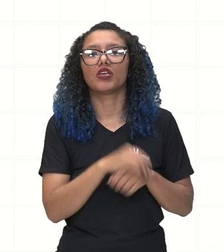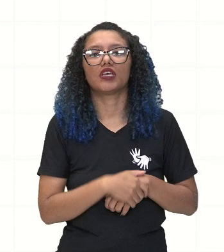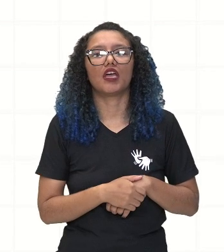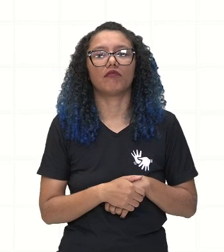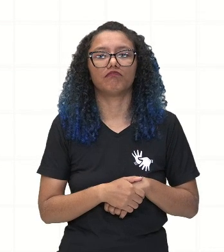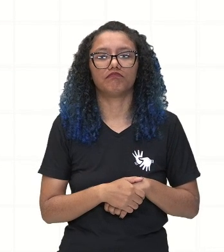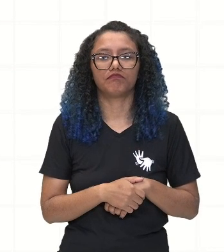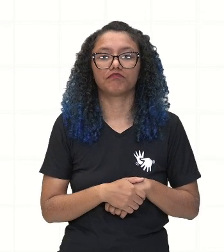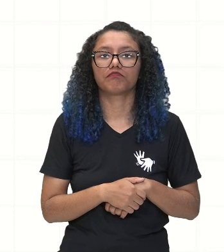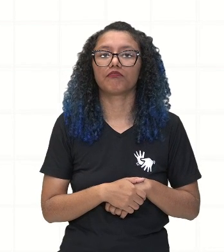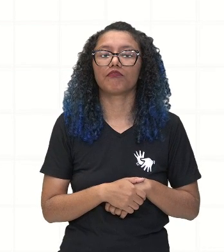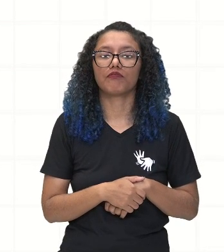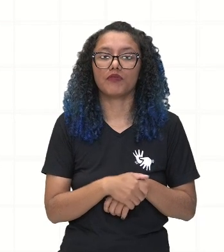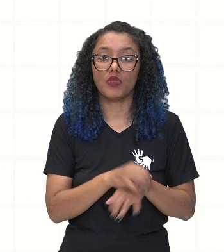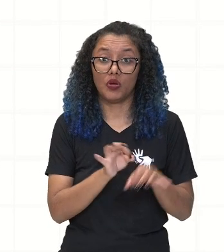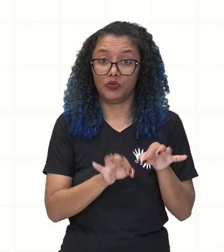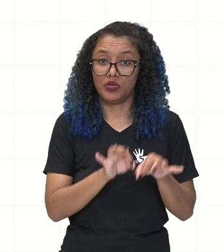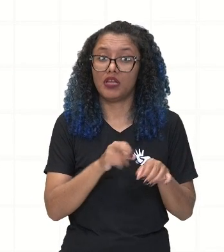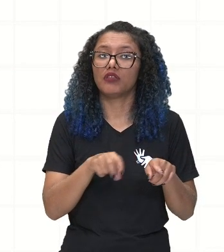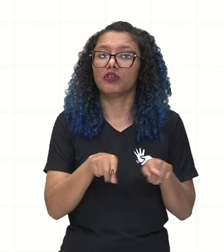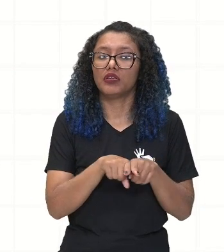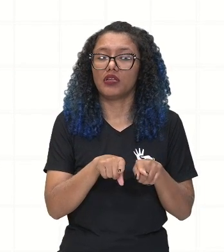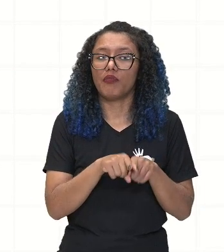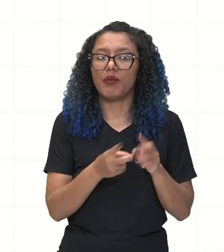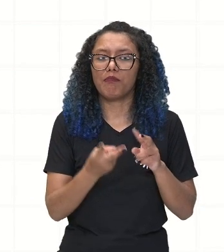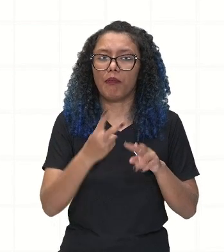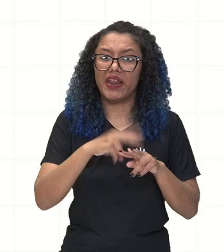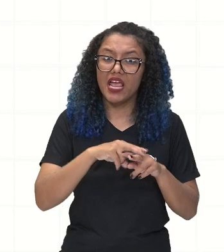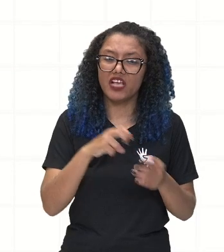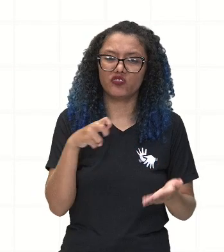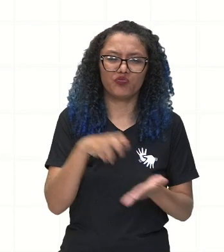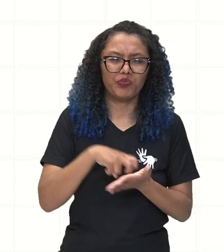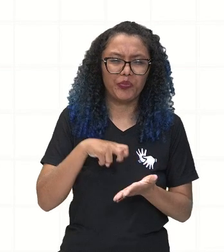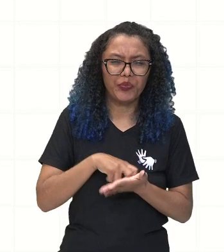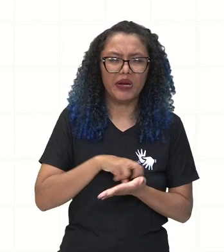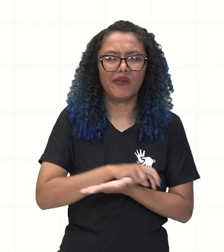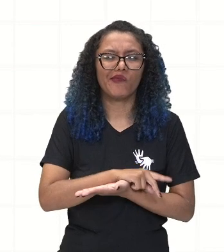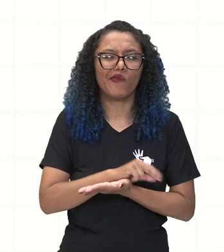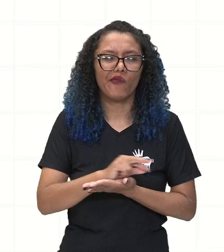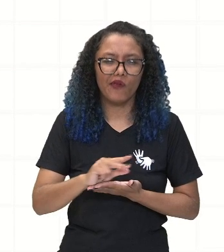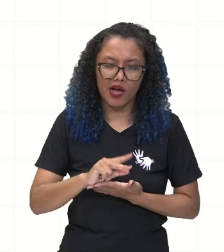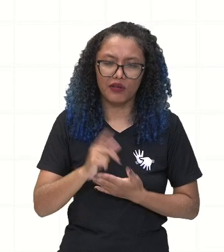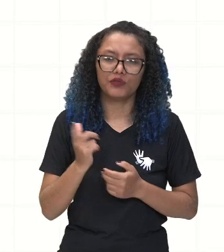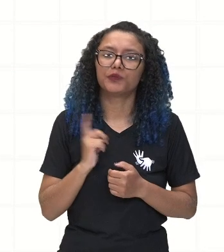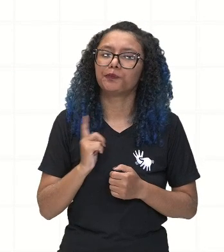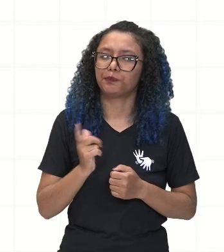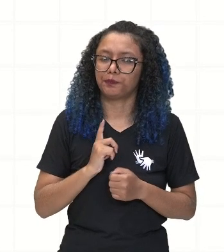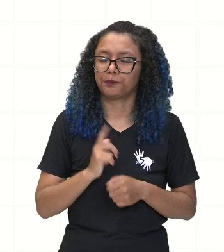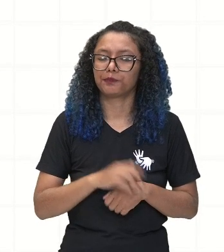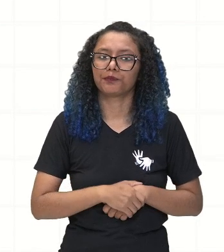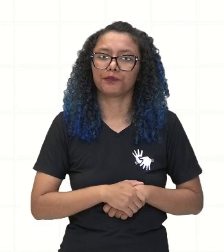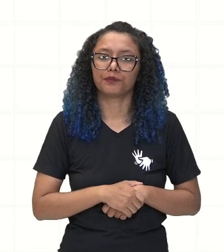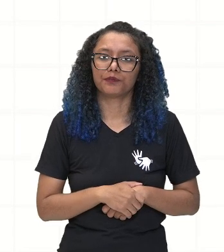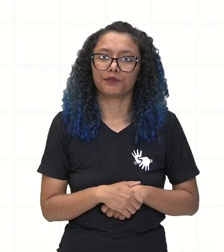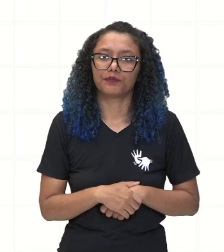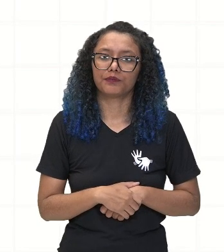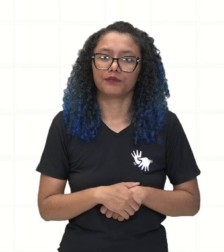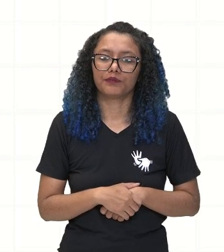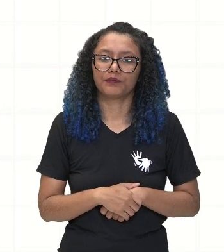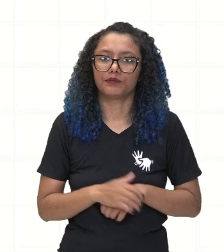julgamento e eram inquiridas e levadas ali para a Inquisição, certo?